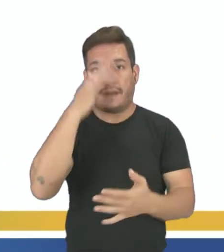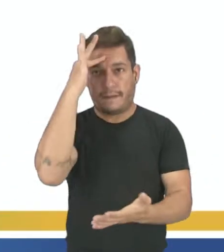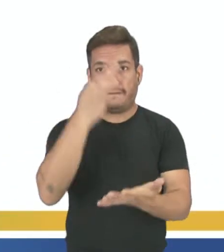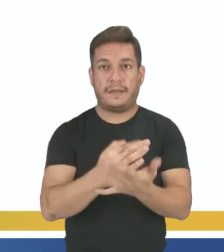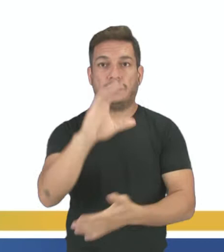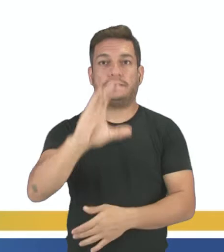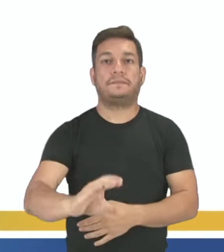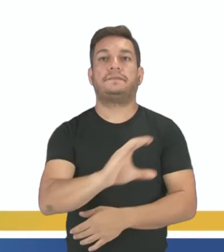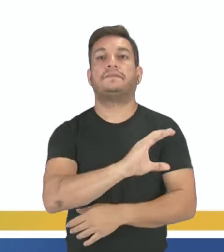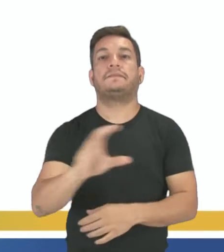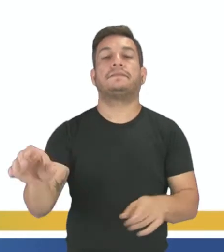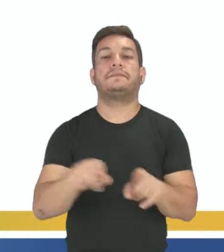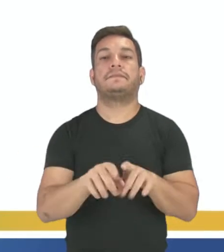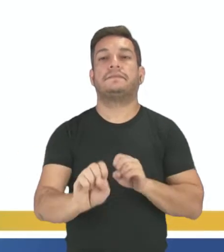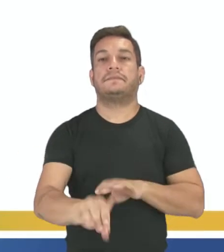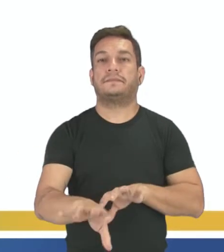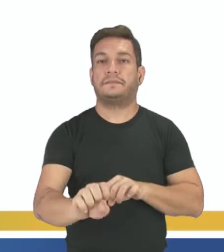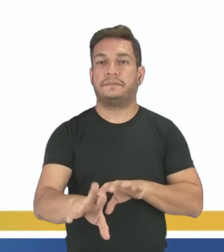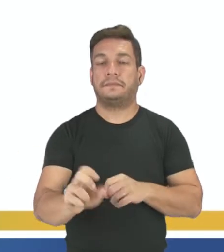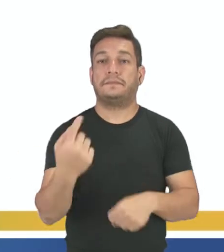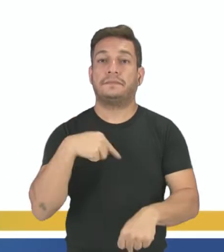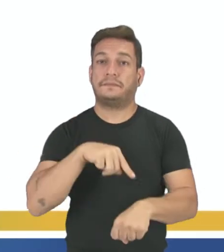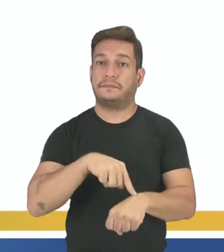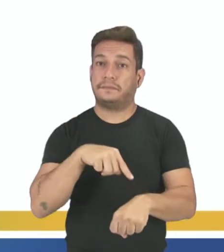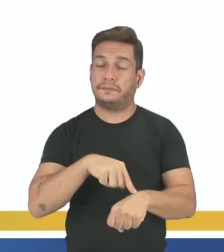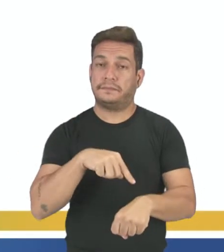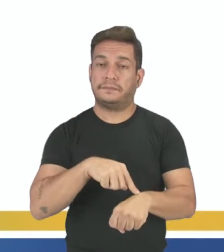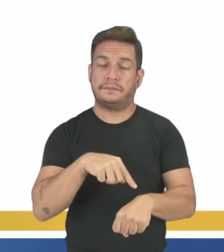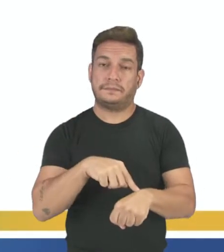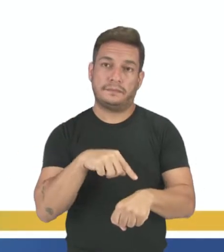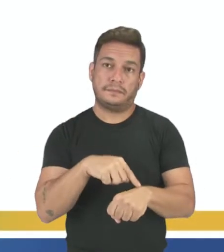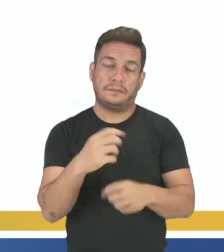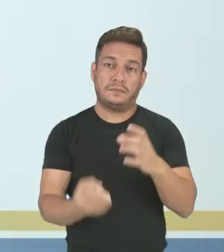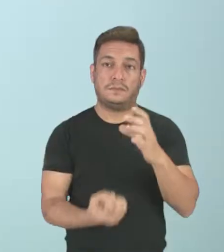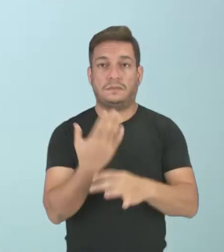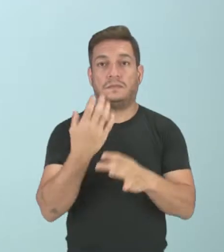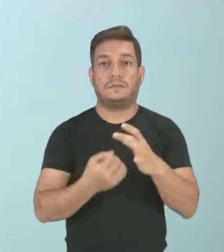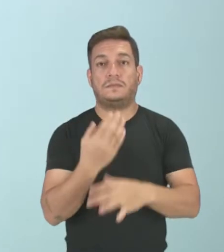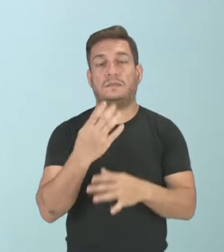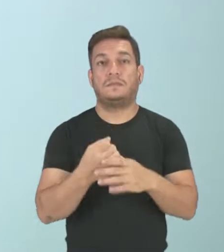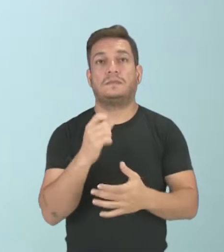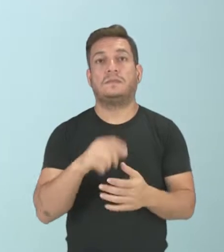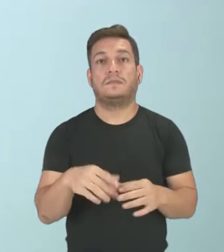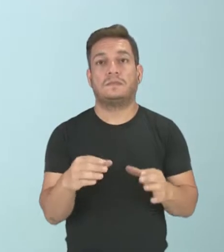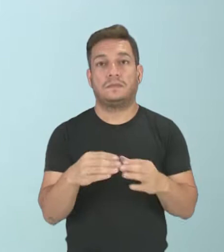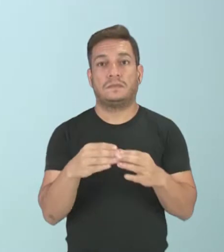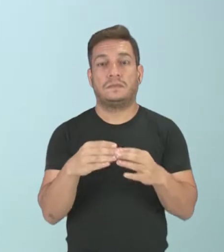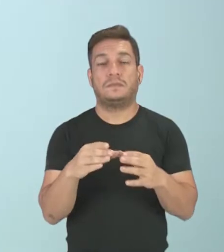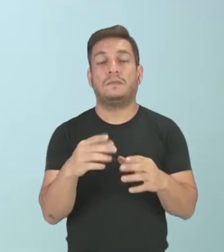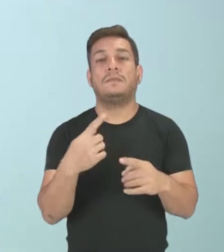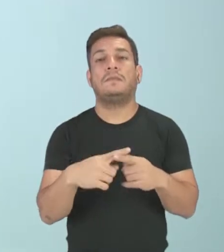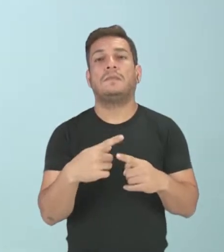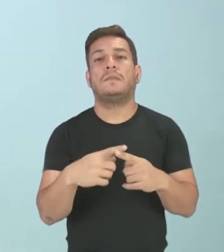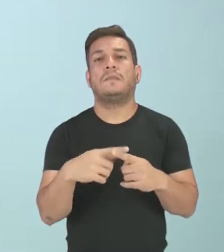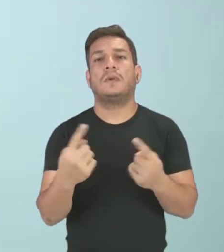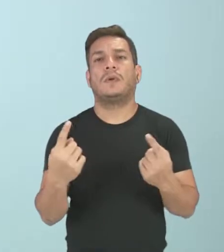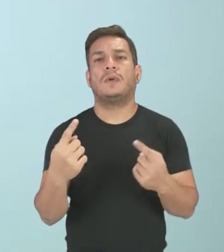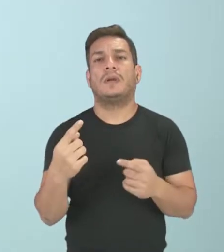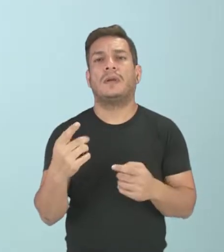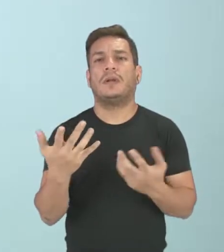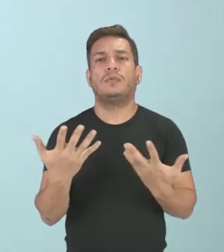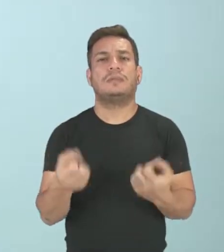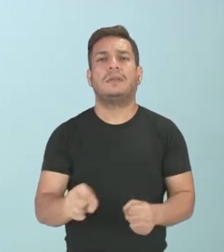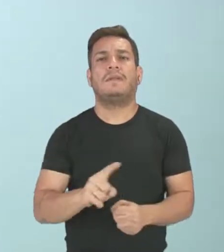pela catequese e pela educação. Nesse momento do surgimento dessa companhia, por que